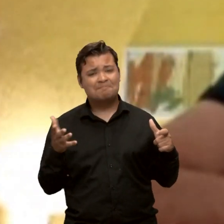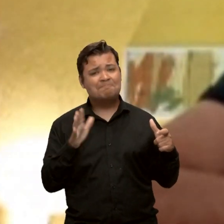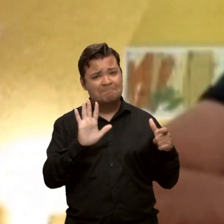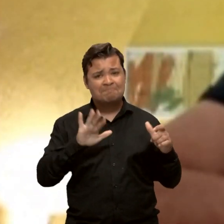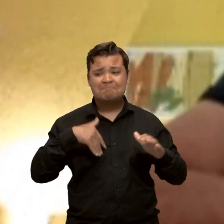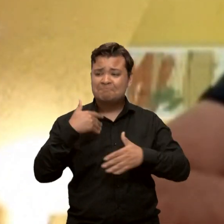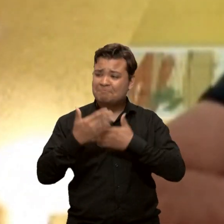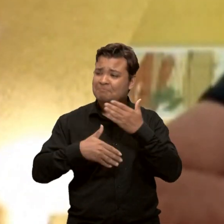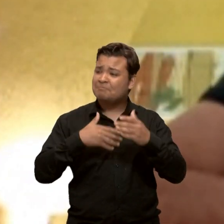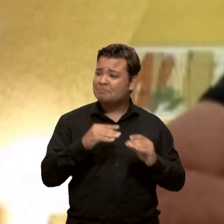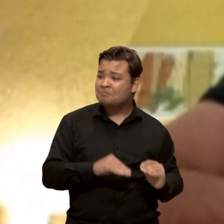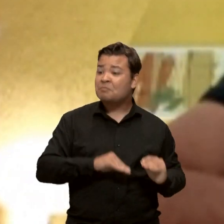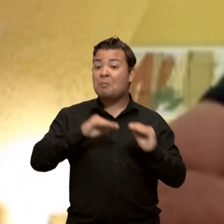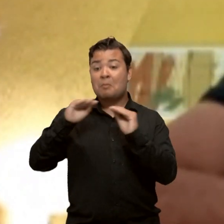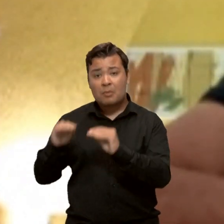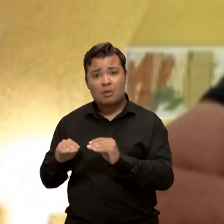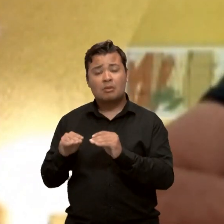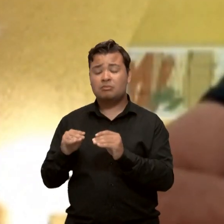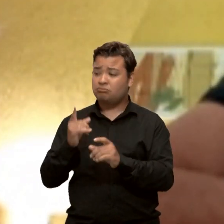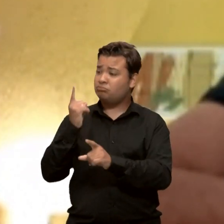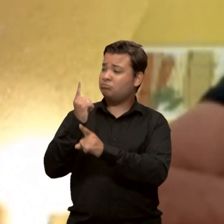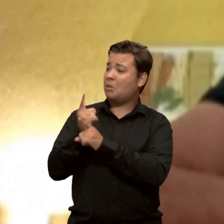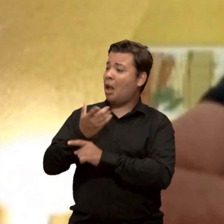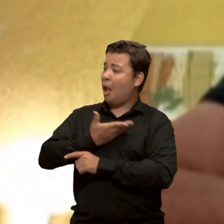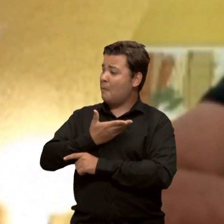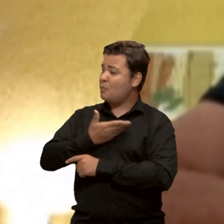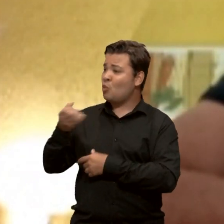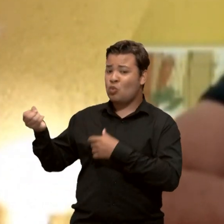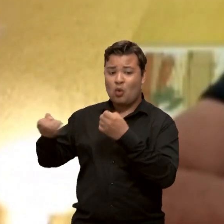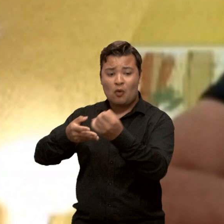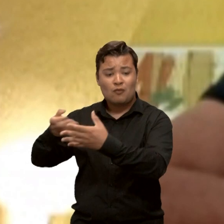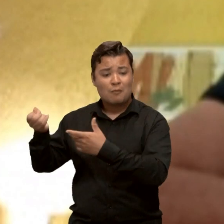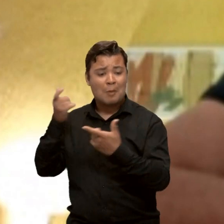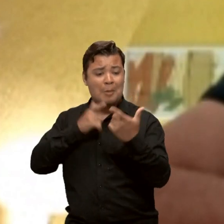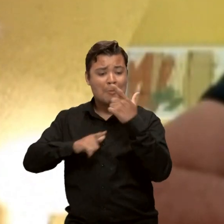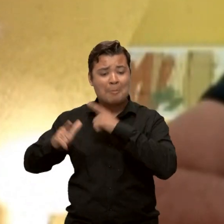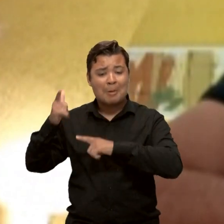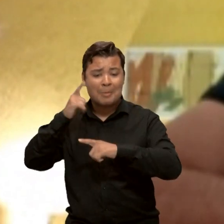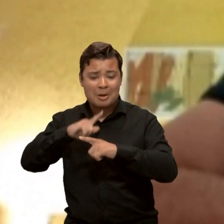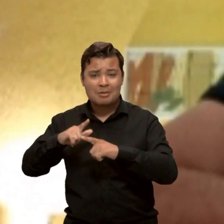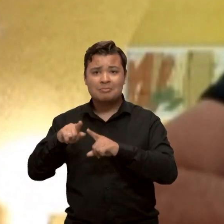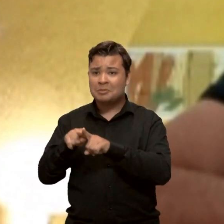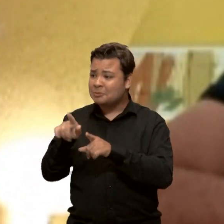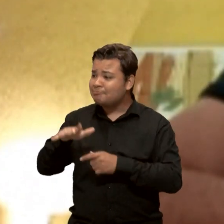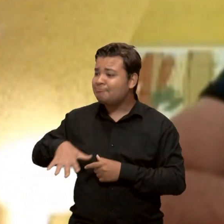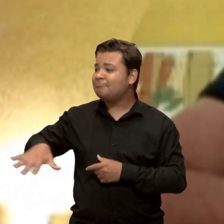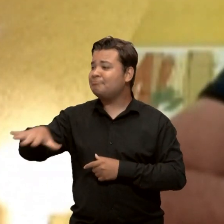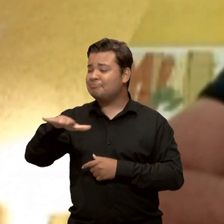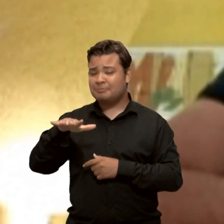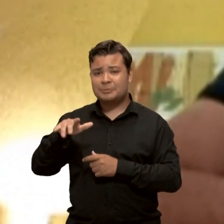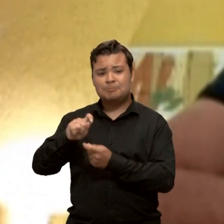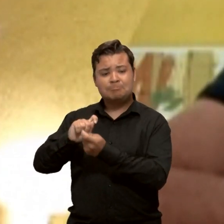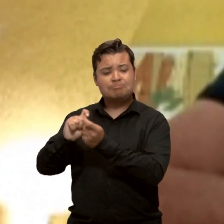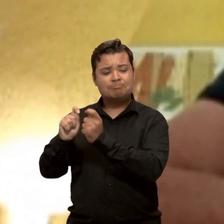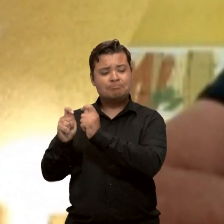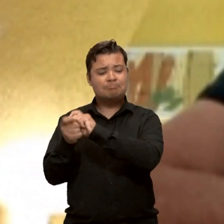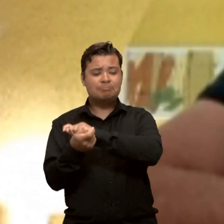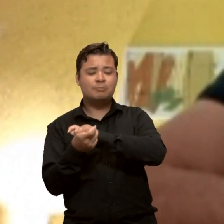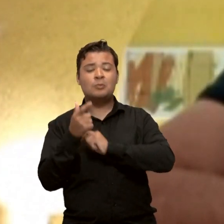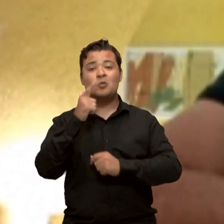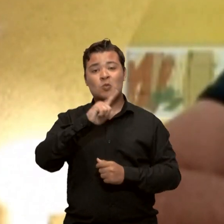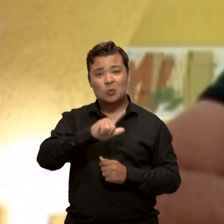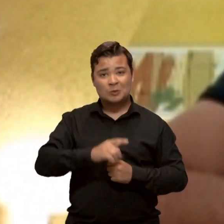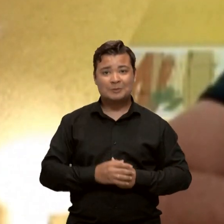vê que também nos outros lugares você também consegue fazer amigos e fazer o seu ambiente. Aí também